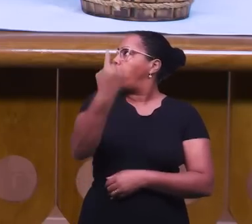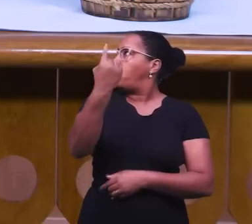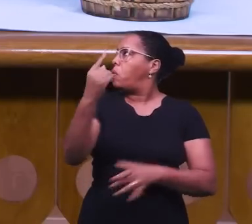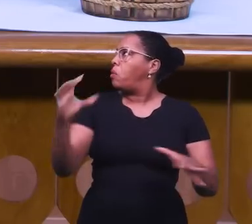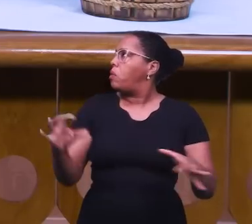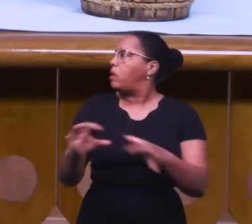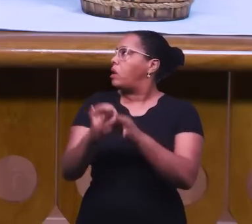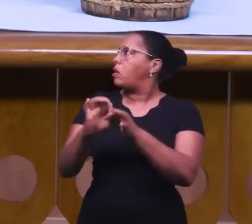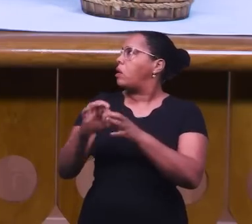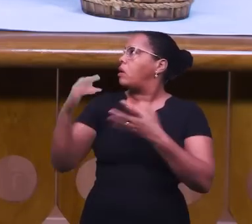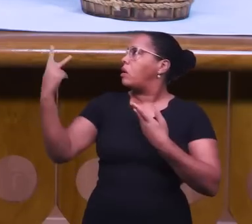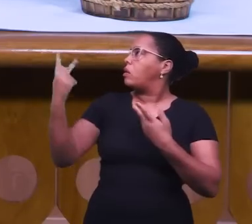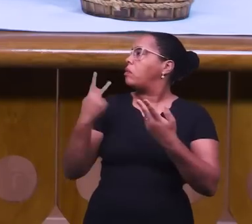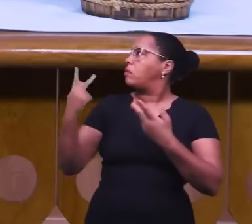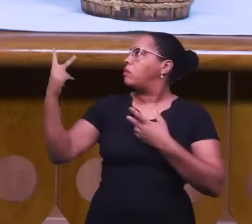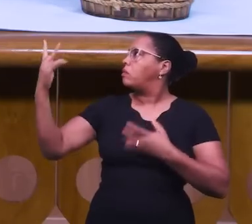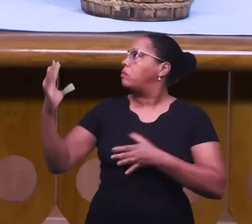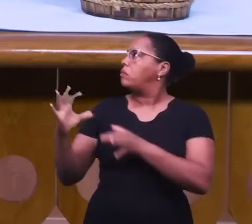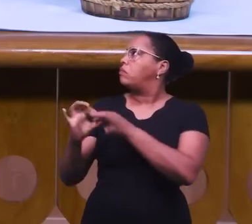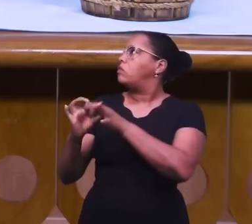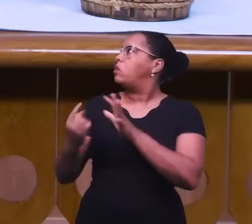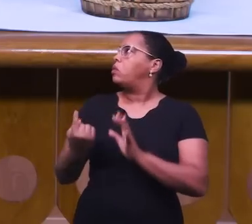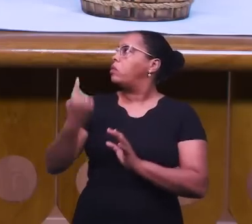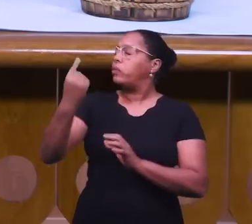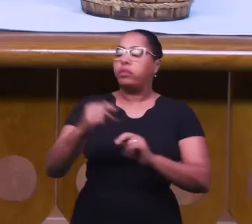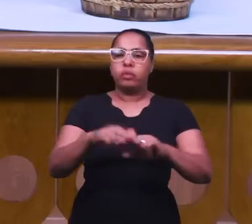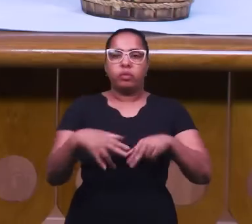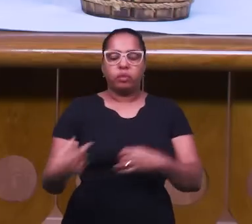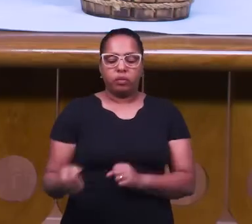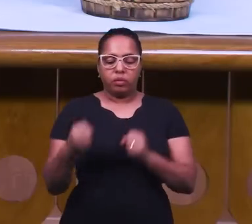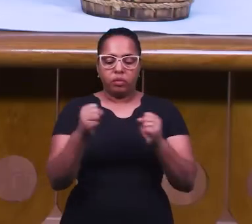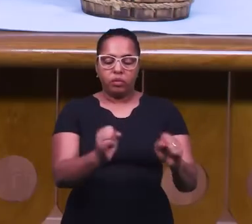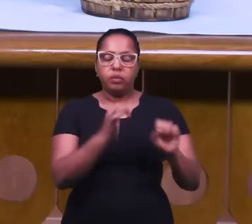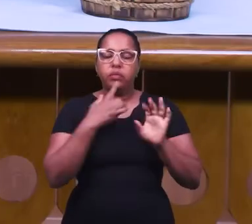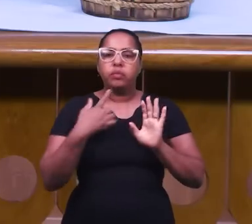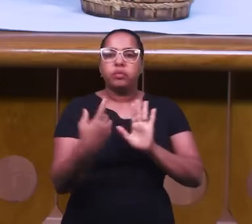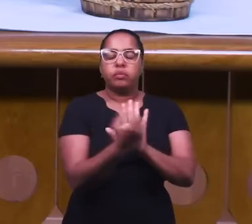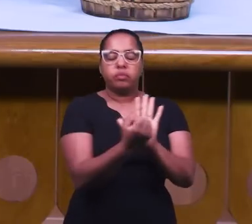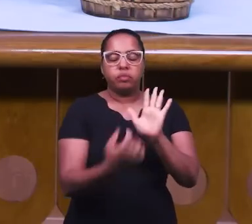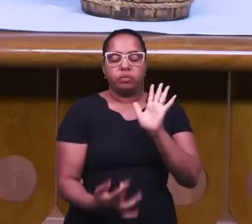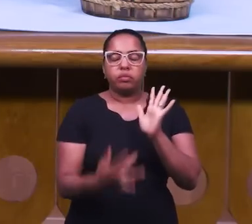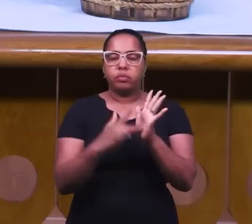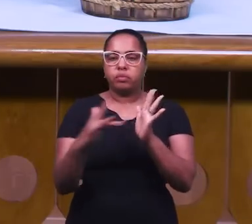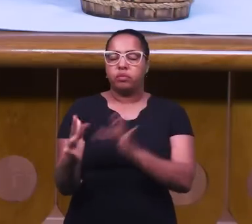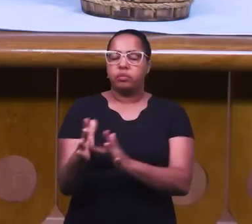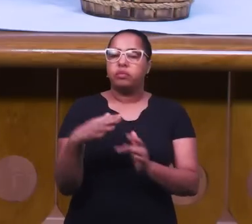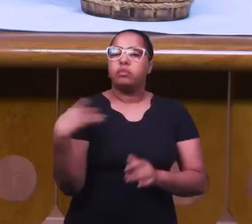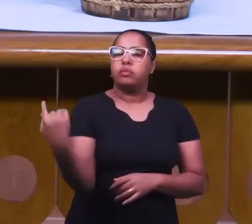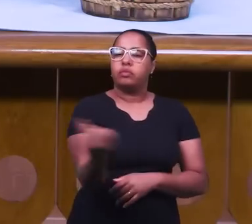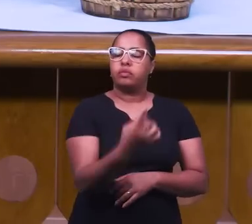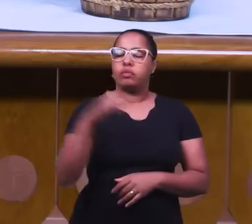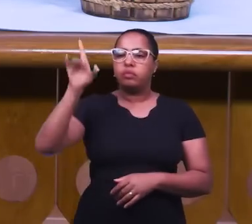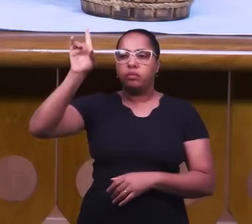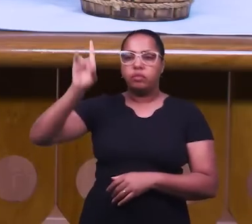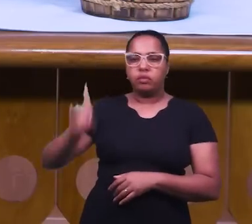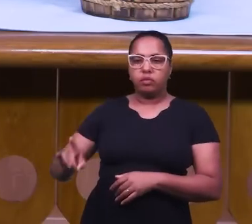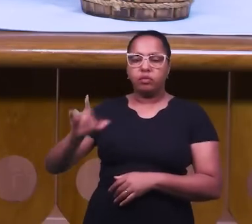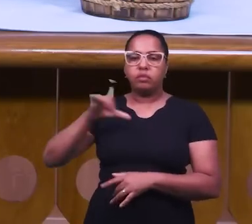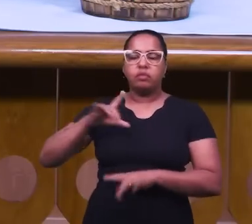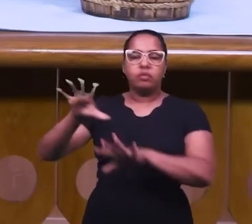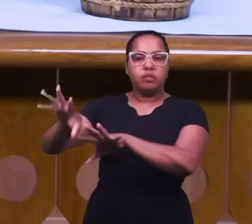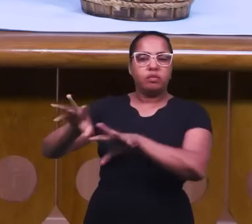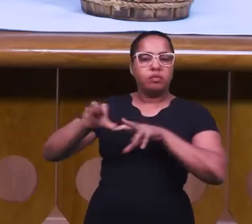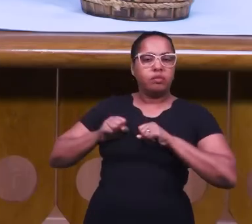nós também somos um. Então, através do poder do sangue de Jesus, nós então temos agora o direito de